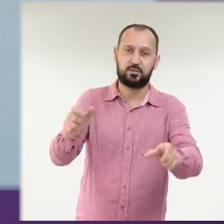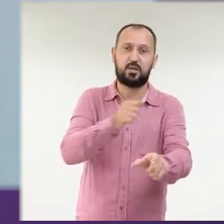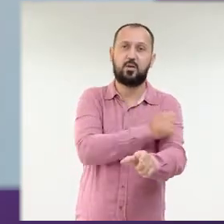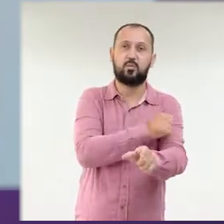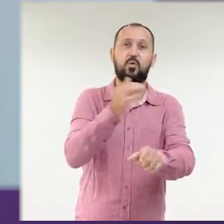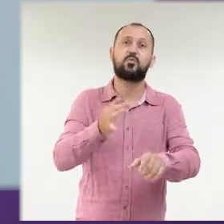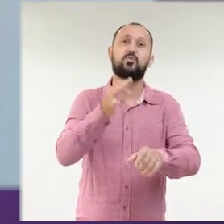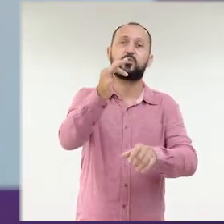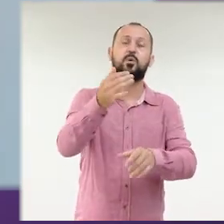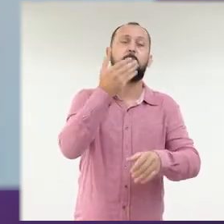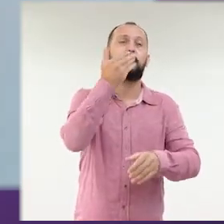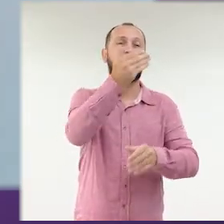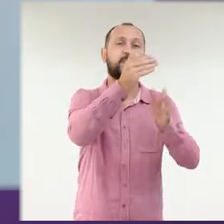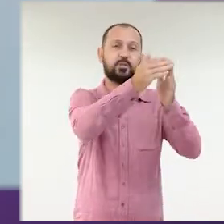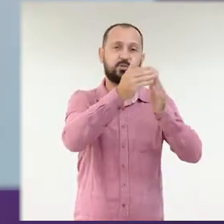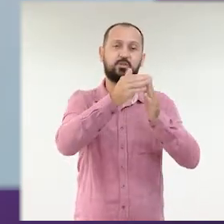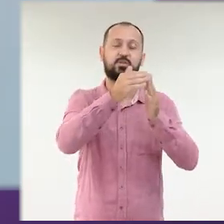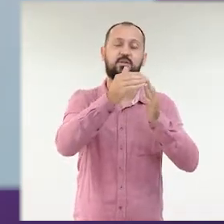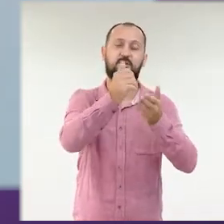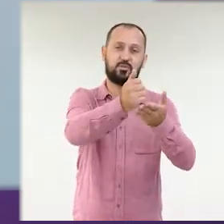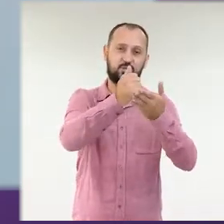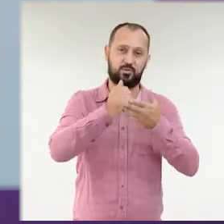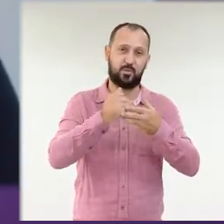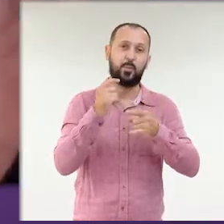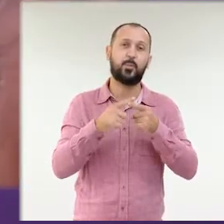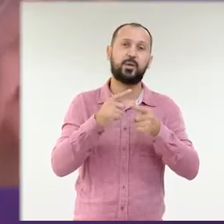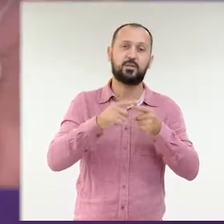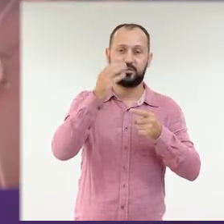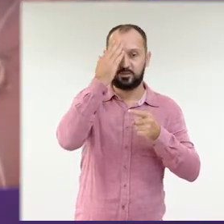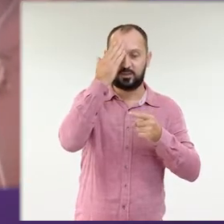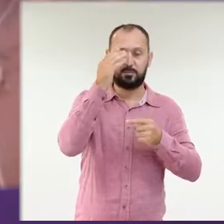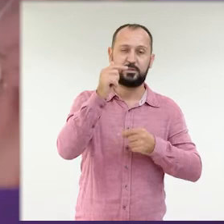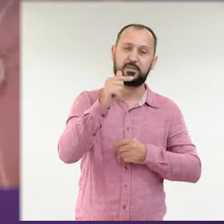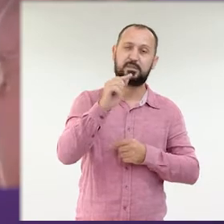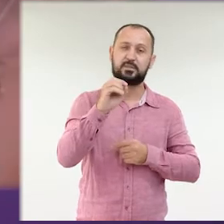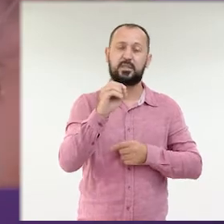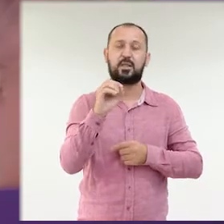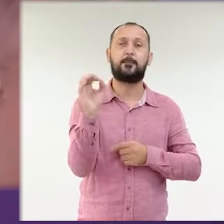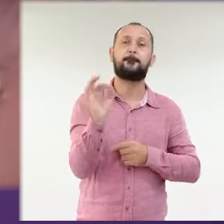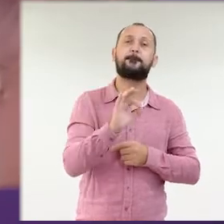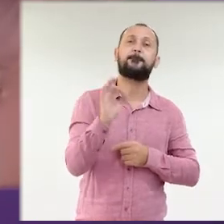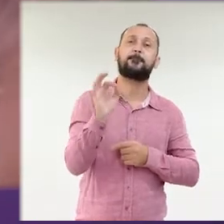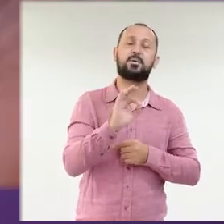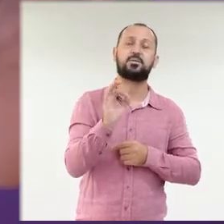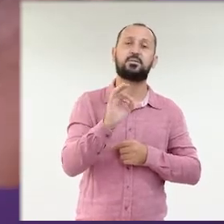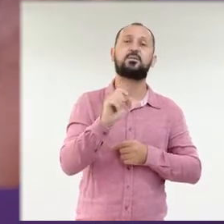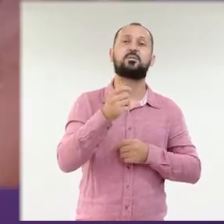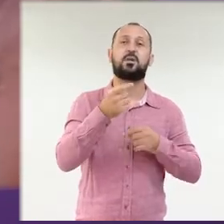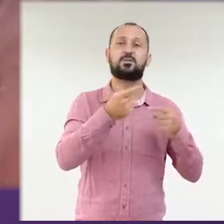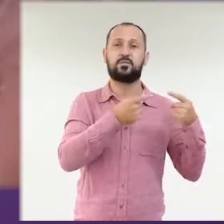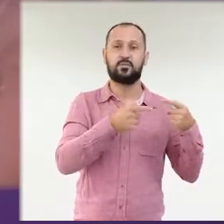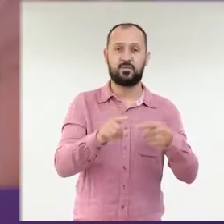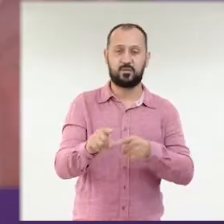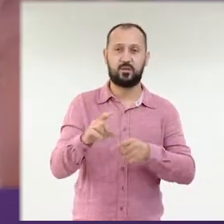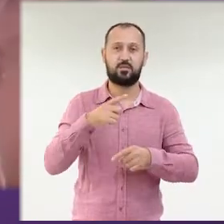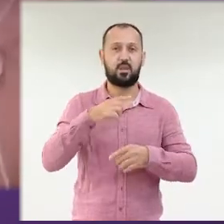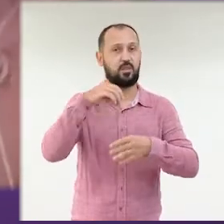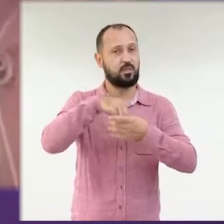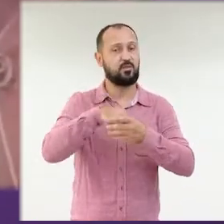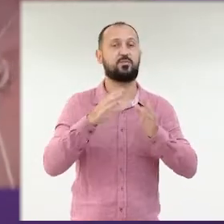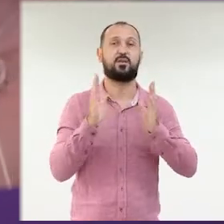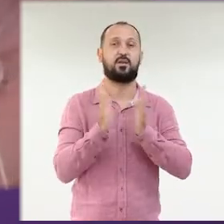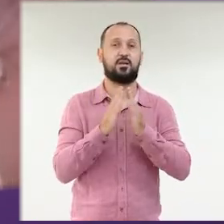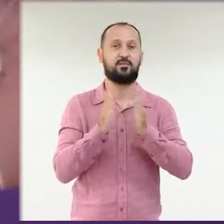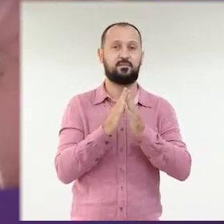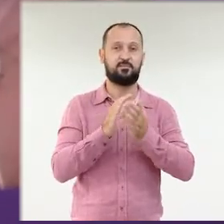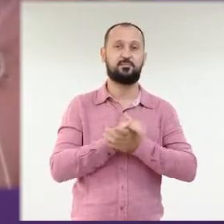para onde buscar ajuda e como buscar ajuda. Porque, como a gente sabe, 70% às vezes desses casos de violência acontecem